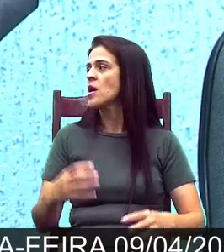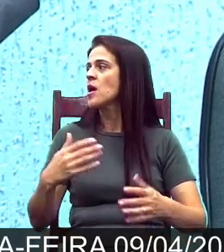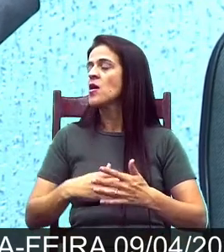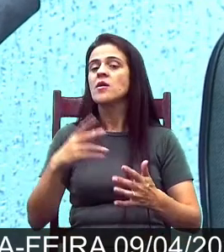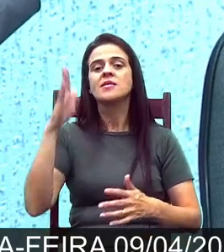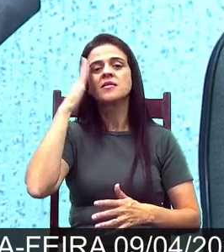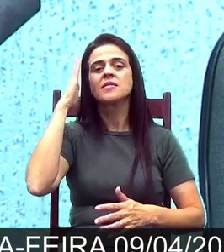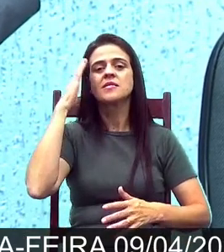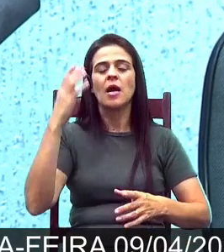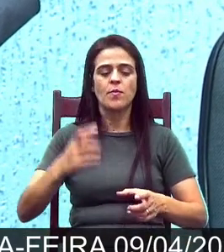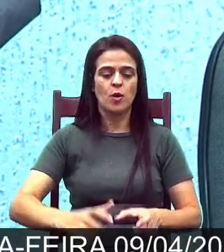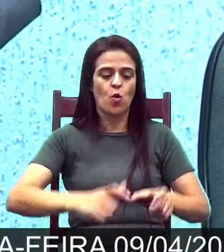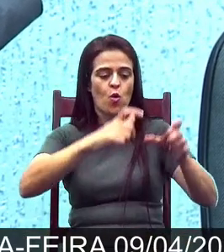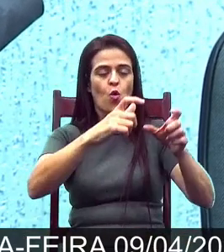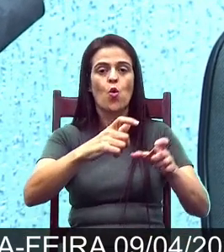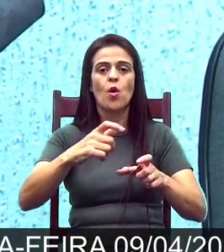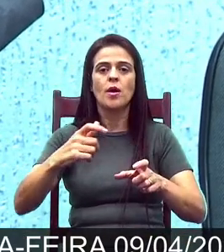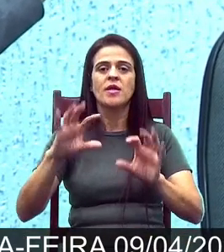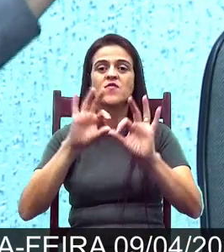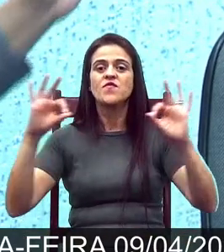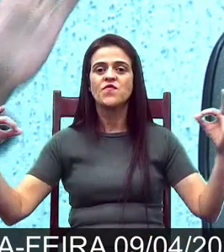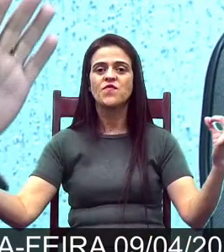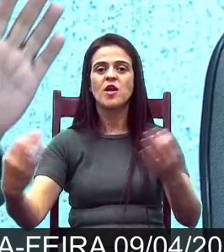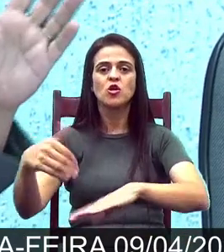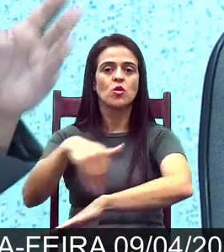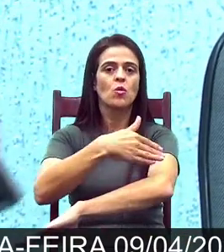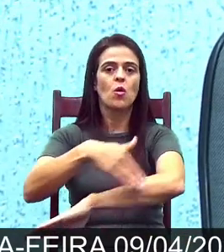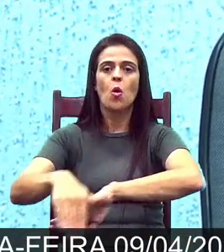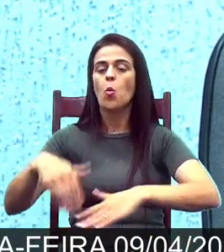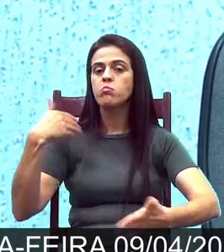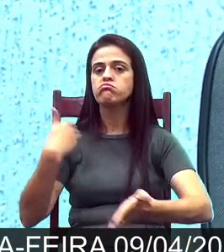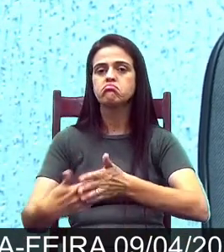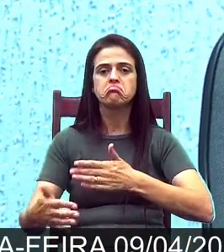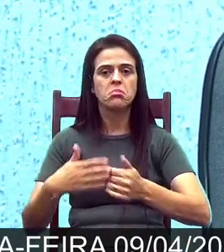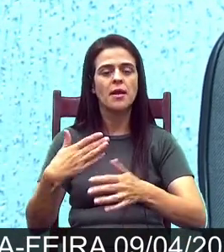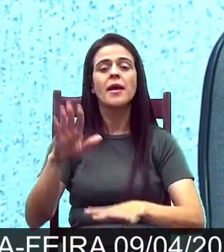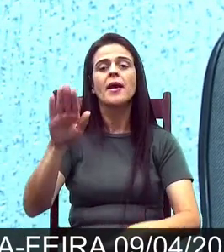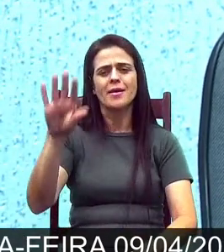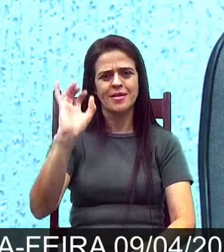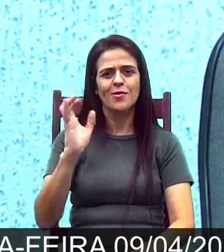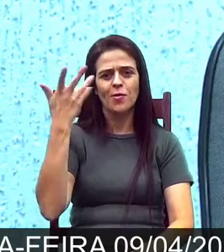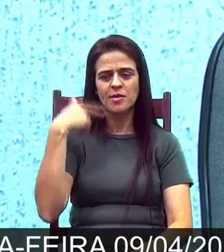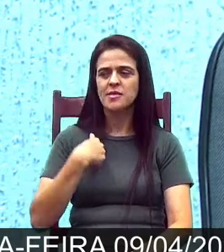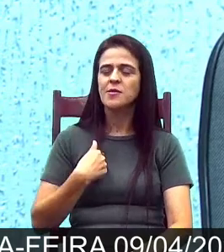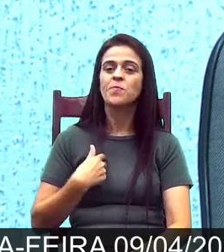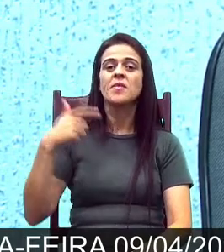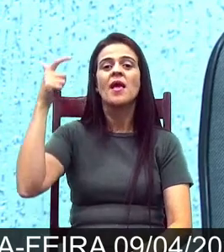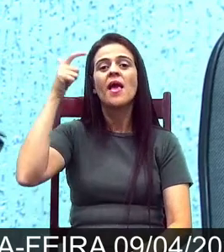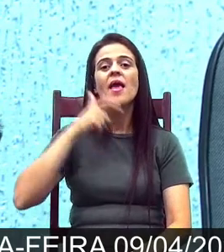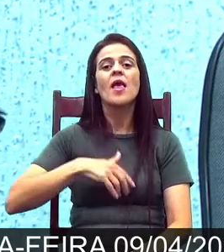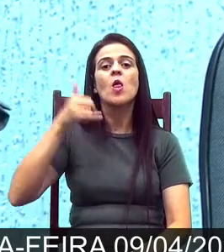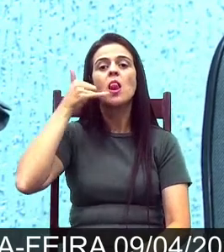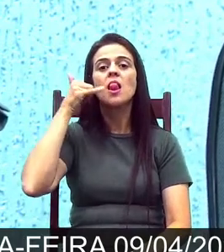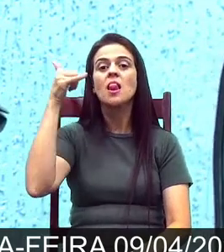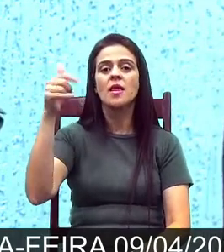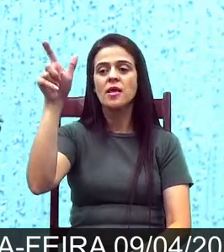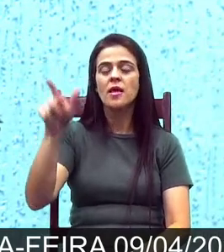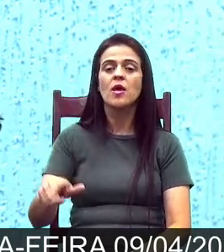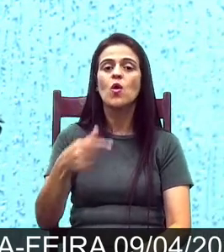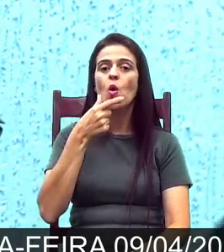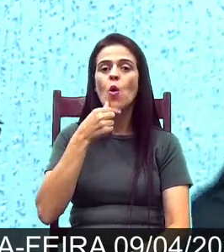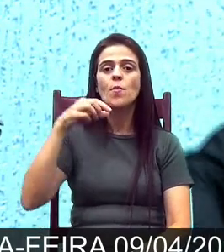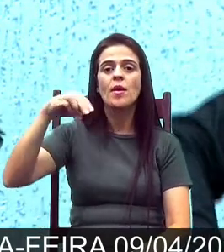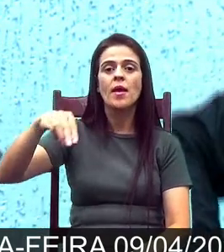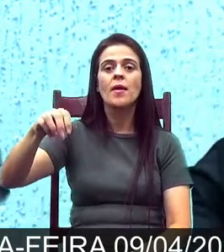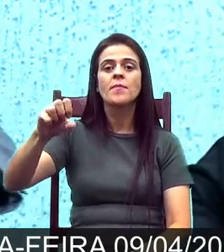se a cidade fosse deles, parecendo terra de ninguém. E recentemente eu tive o prazer, vereador Cacá, de ligar para o superintendente de trânsito e falar